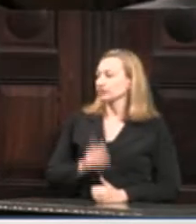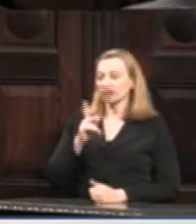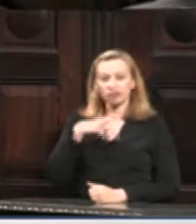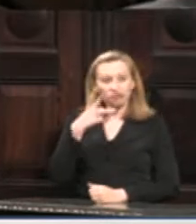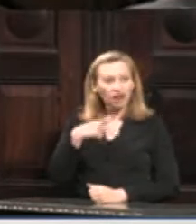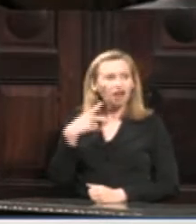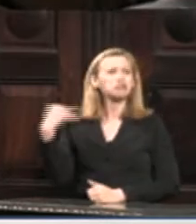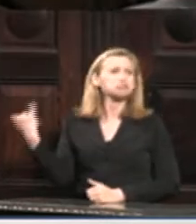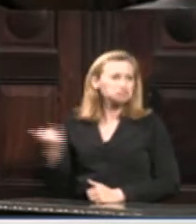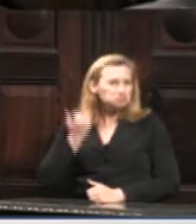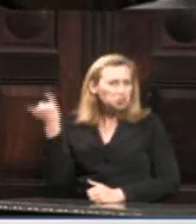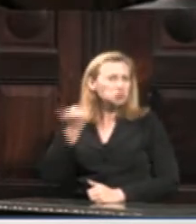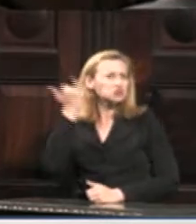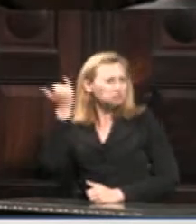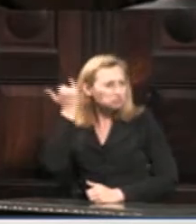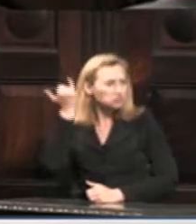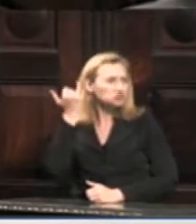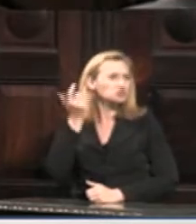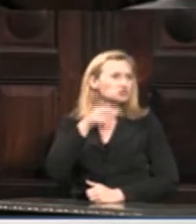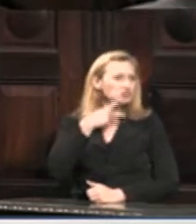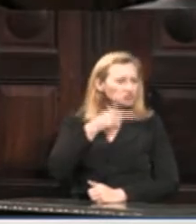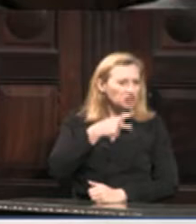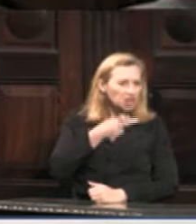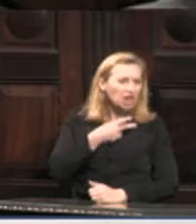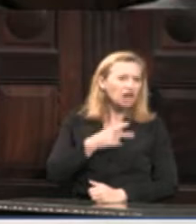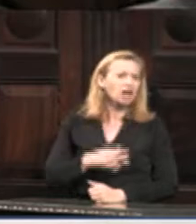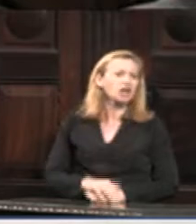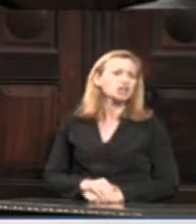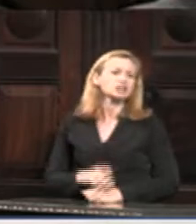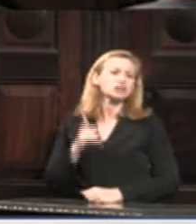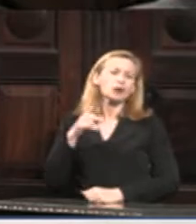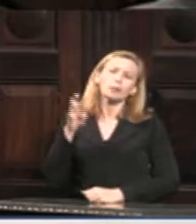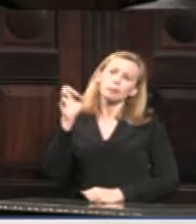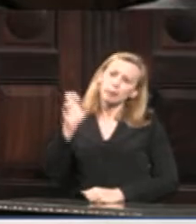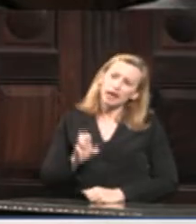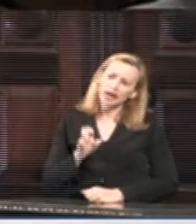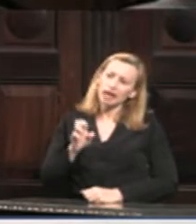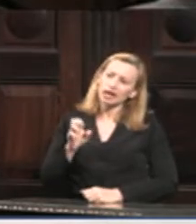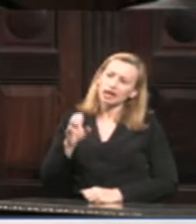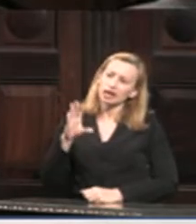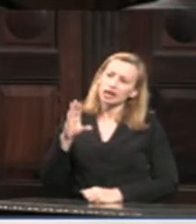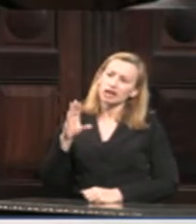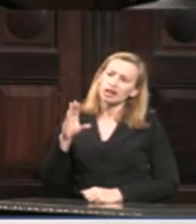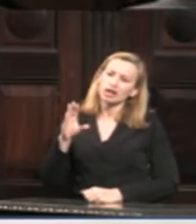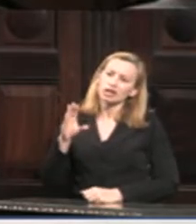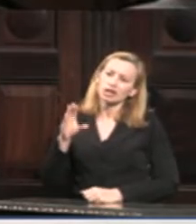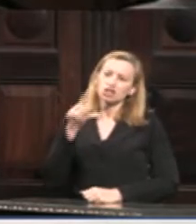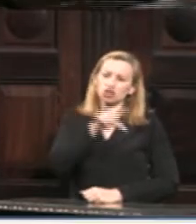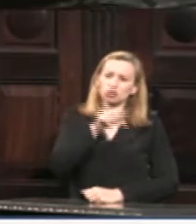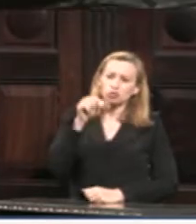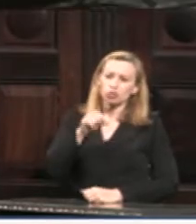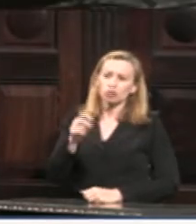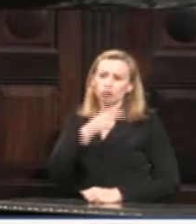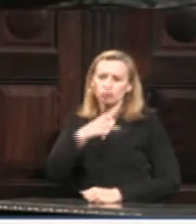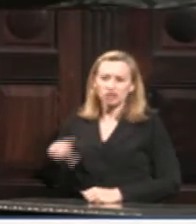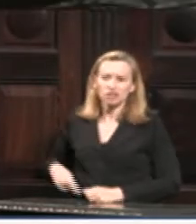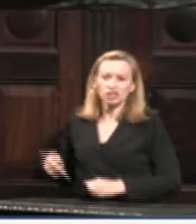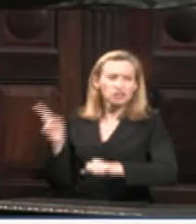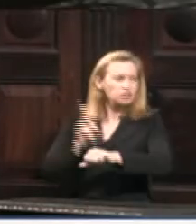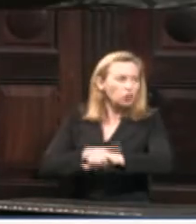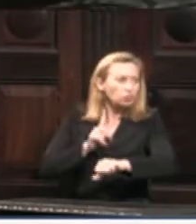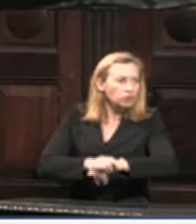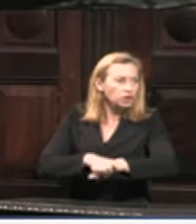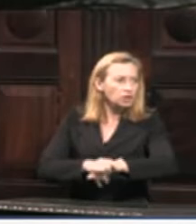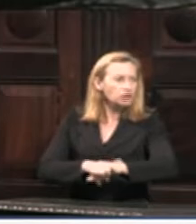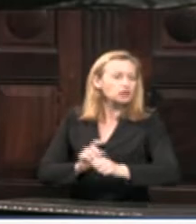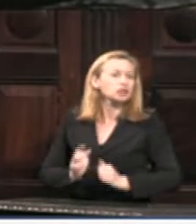muito importante colocar, né, a sua pré-candidatura como presidente nesse momento. As conversas andam se avançando